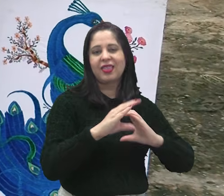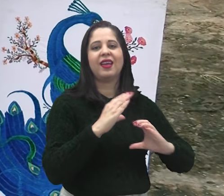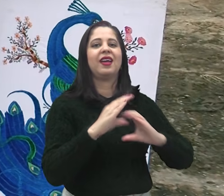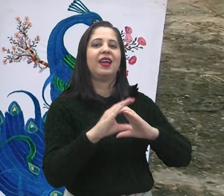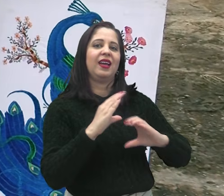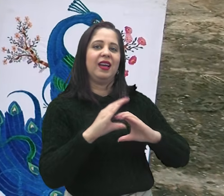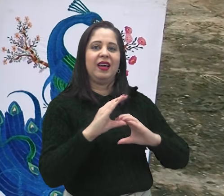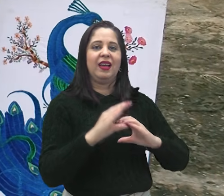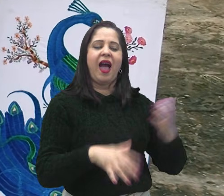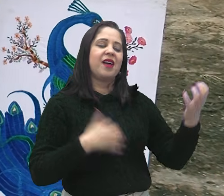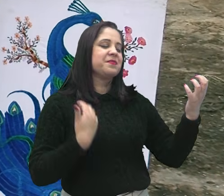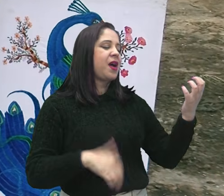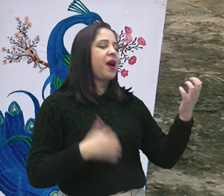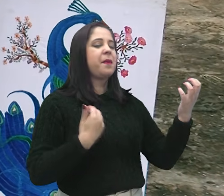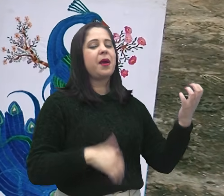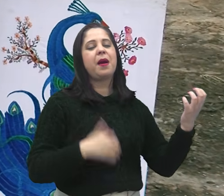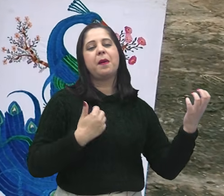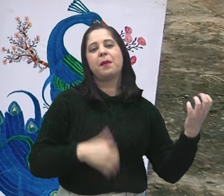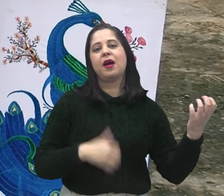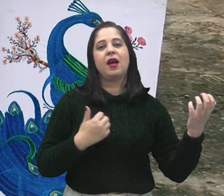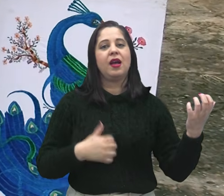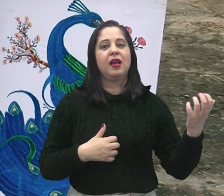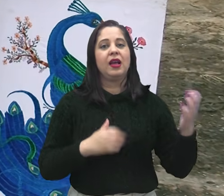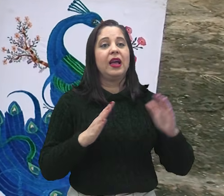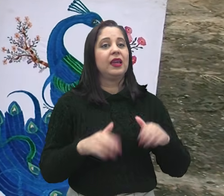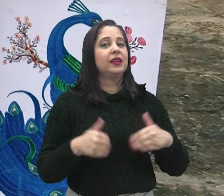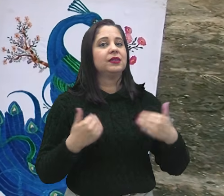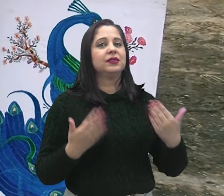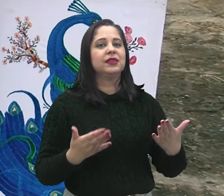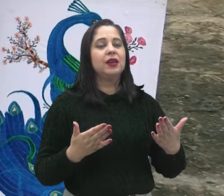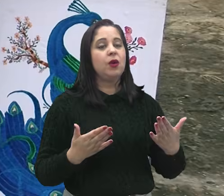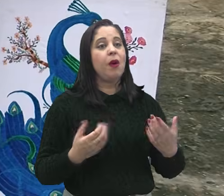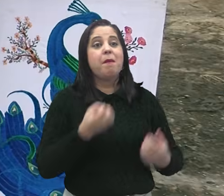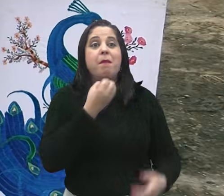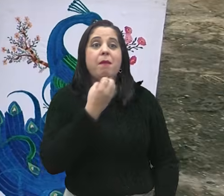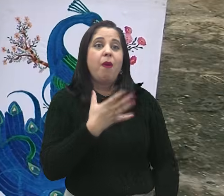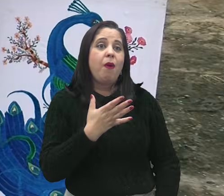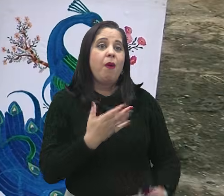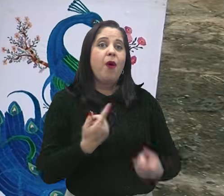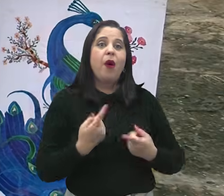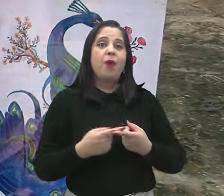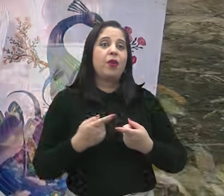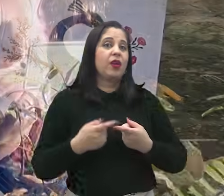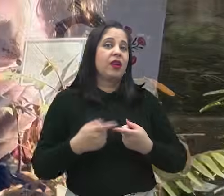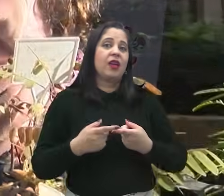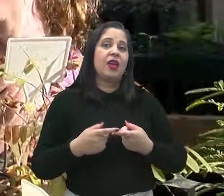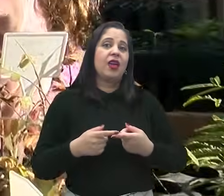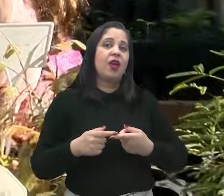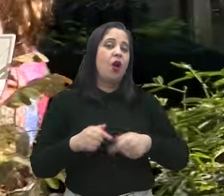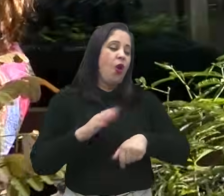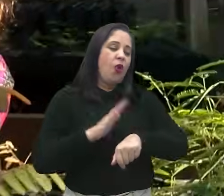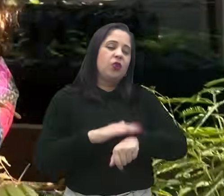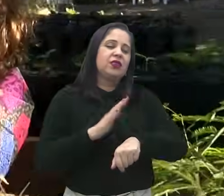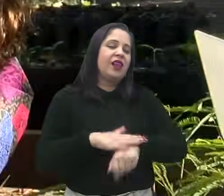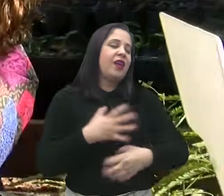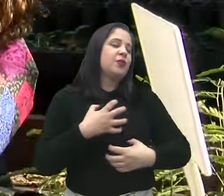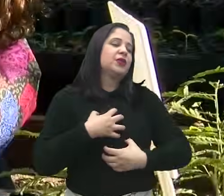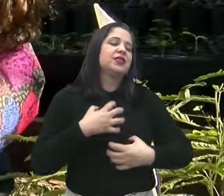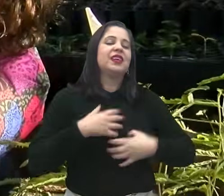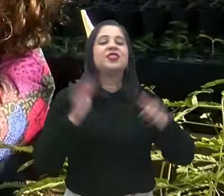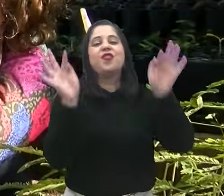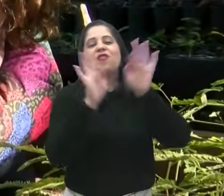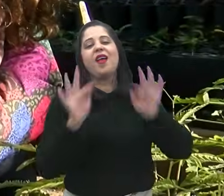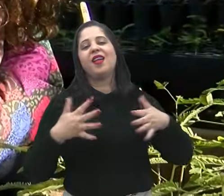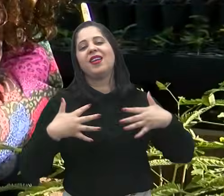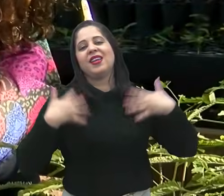violão, o pessoal. Aí o pessoal se diverte, né? O tempo que a pessoa está lá, ele está se sentindo feliz, ele está alegre. Eu acho que